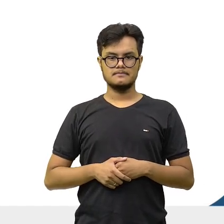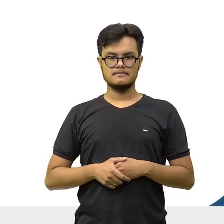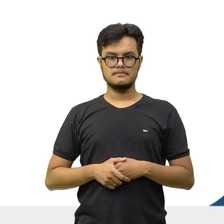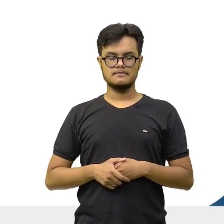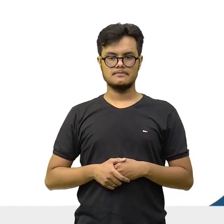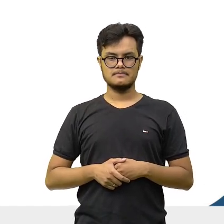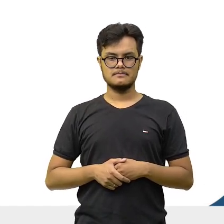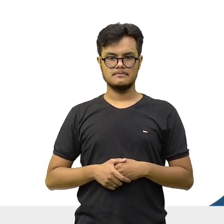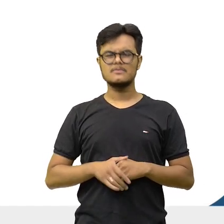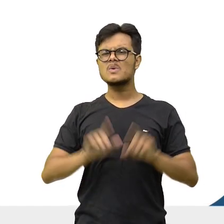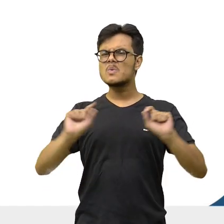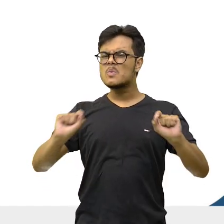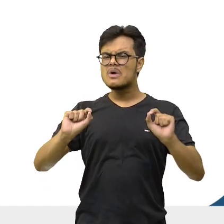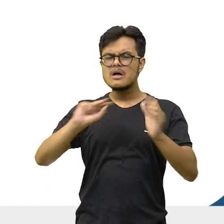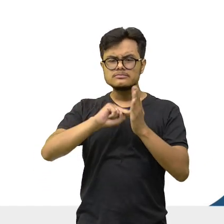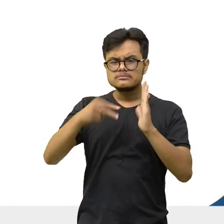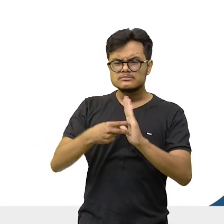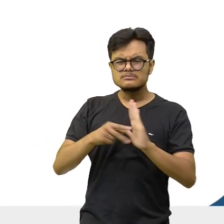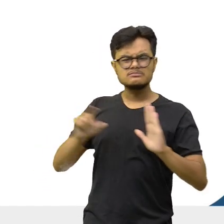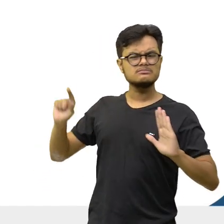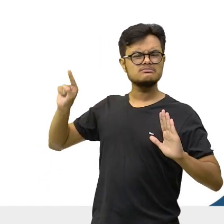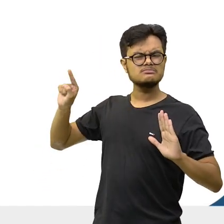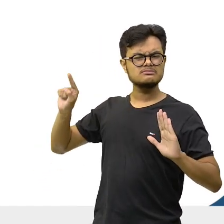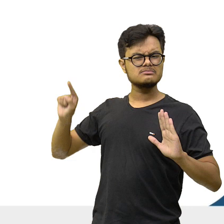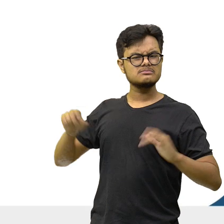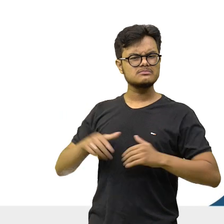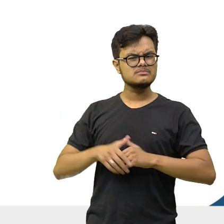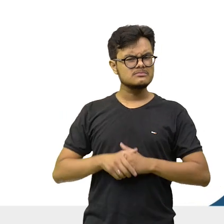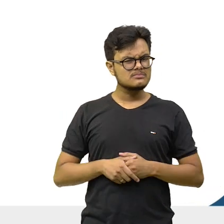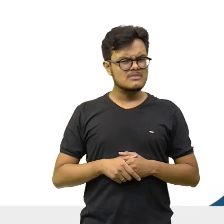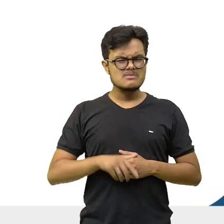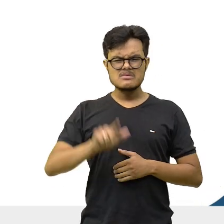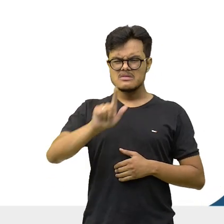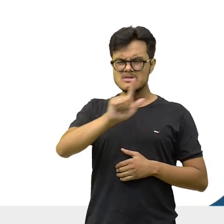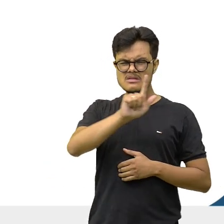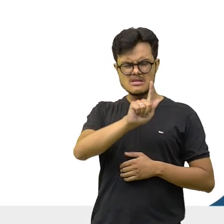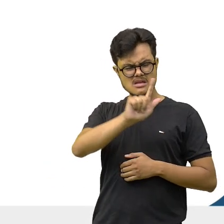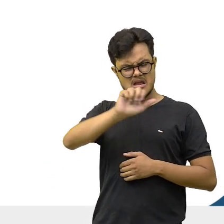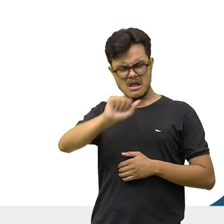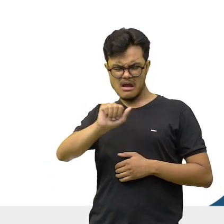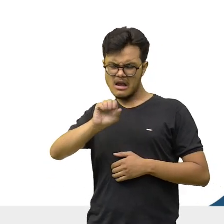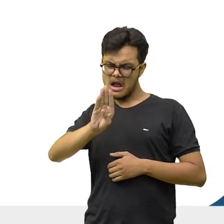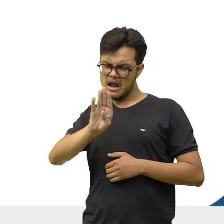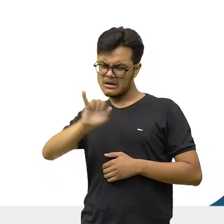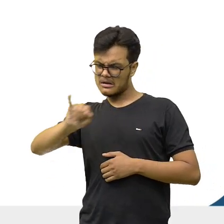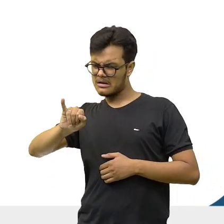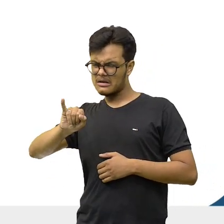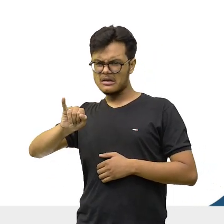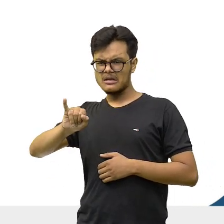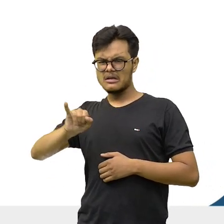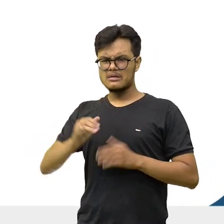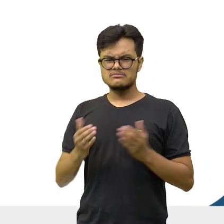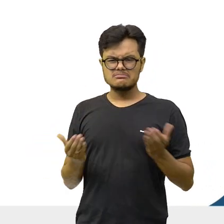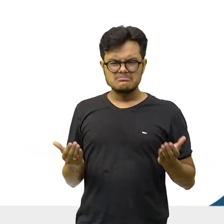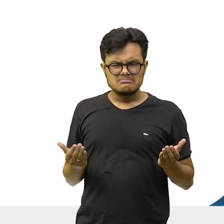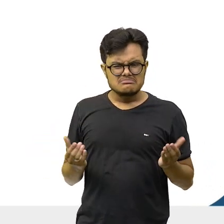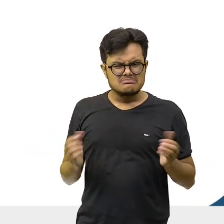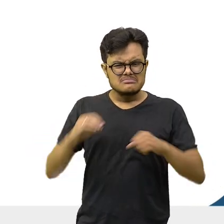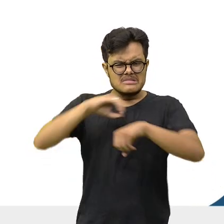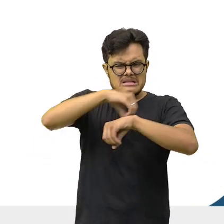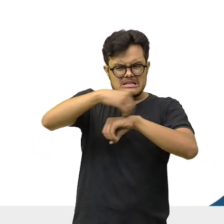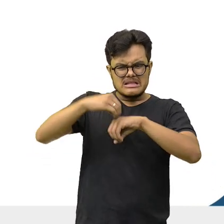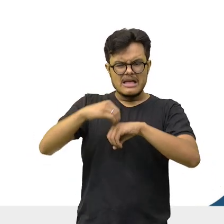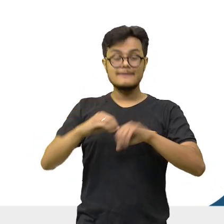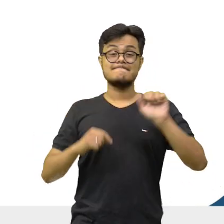Gabi. Que é isso? Olha, Gabi. Pegou em casa, Gabi. Células